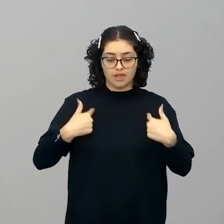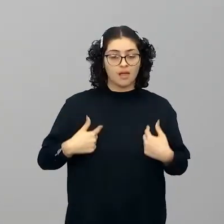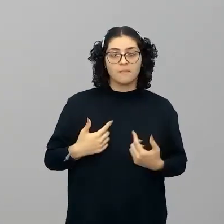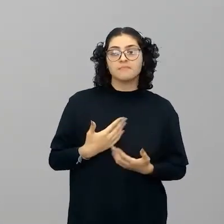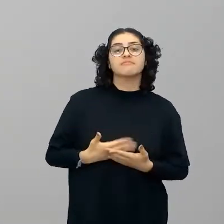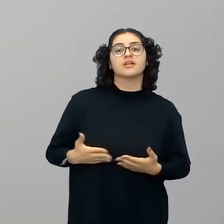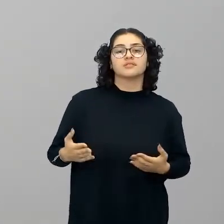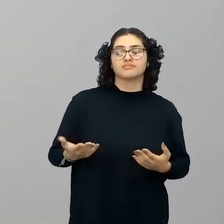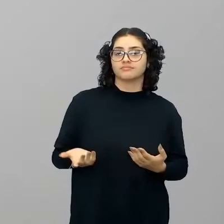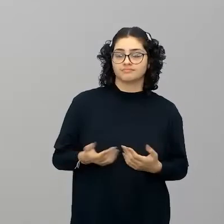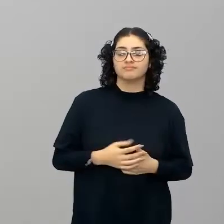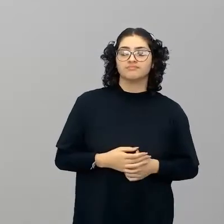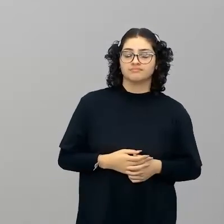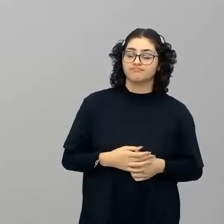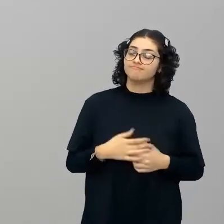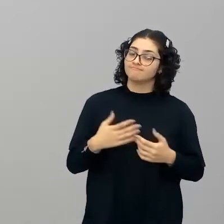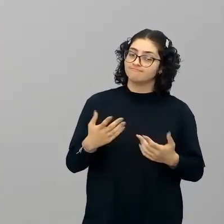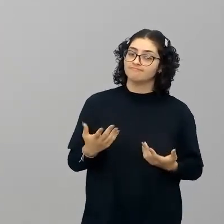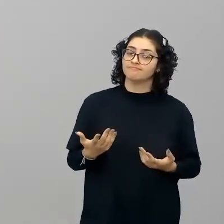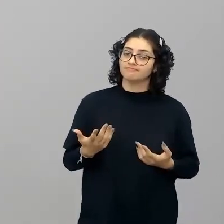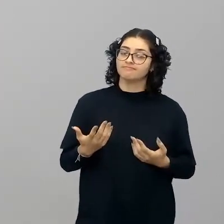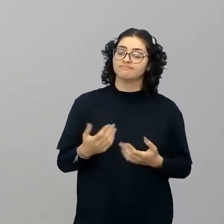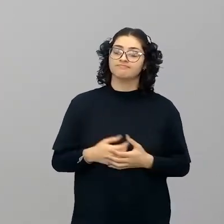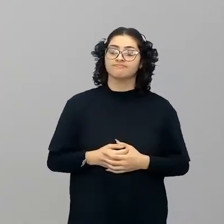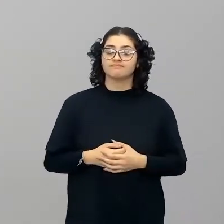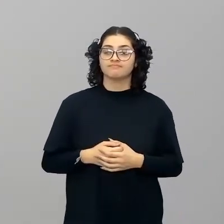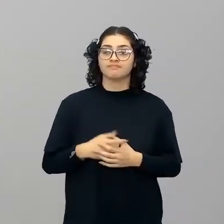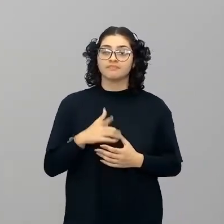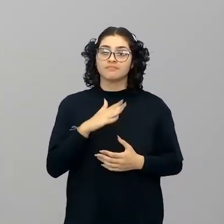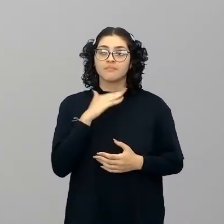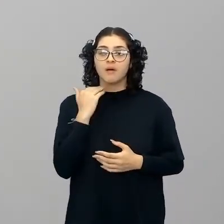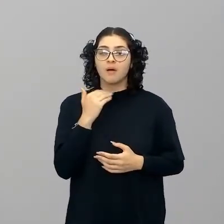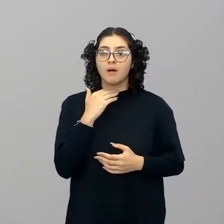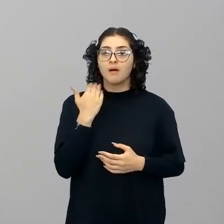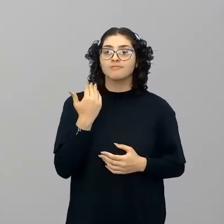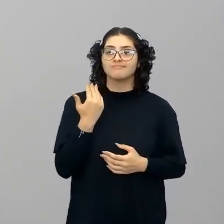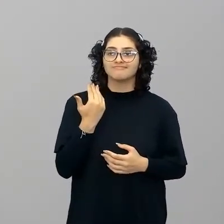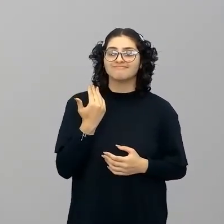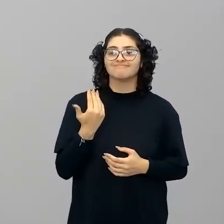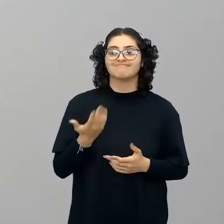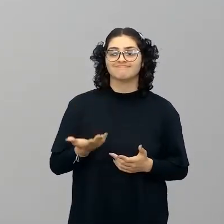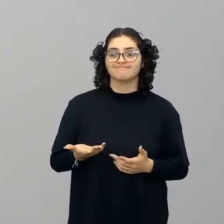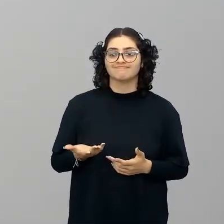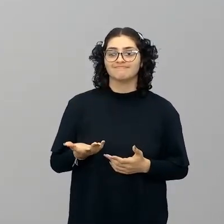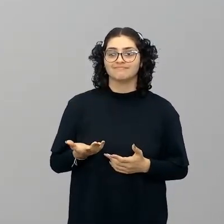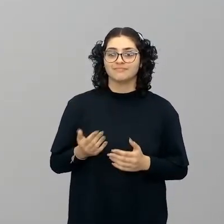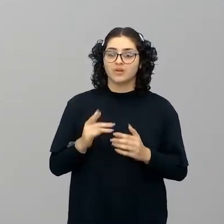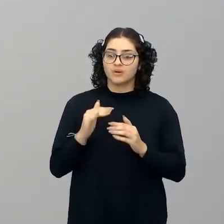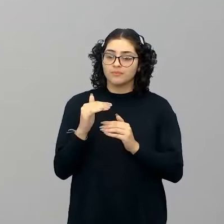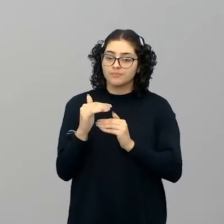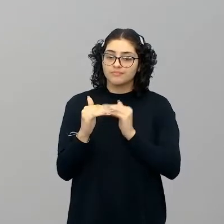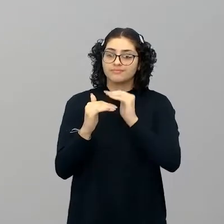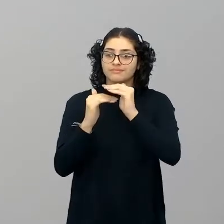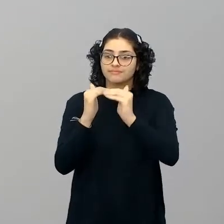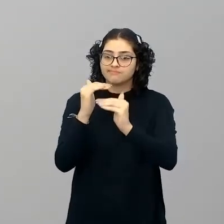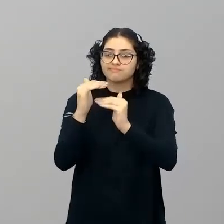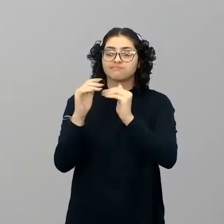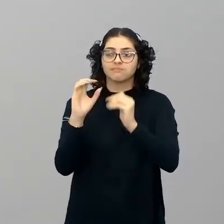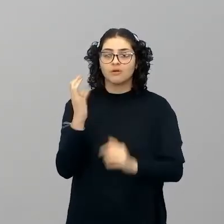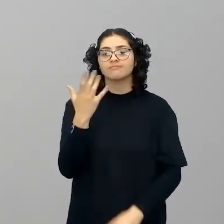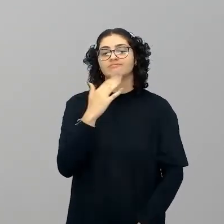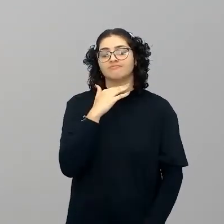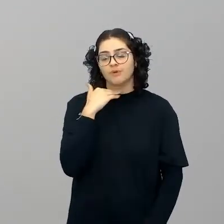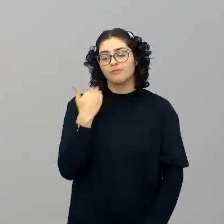Então, muito, né, assim, leva a morte de uma maneira assim muito progressiva, né? Então